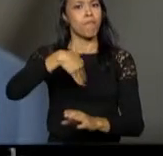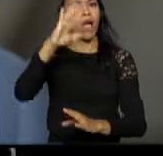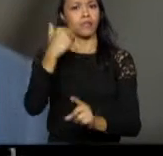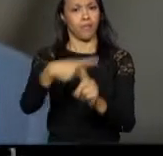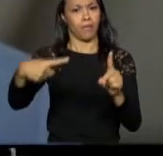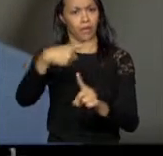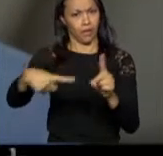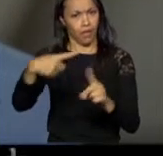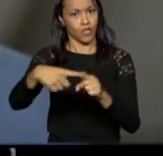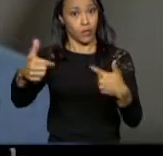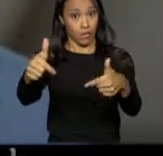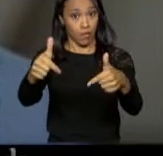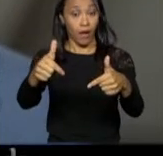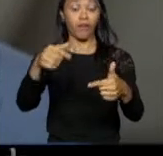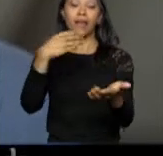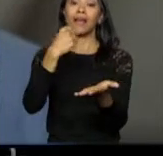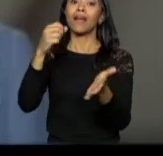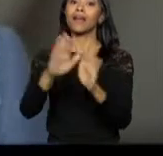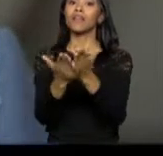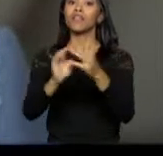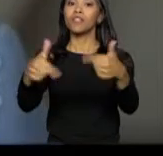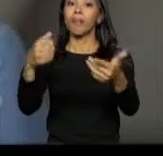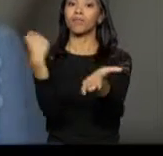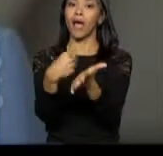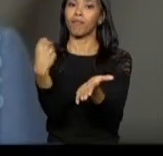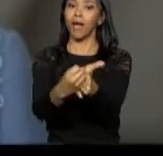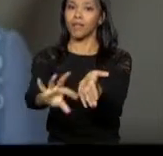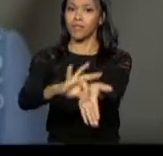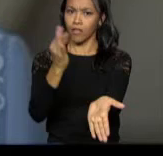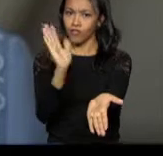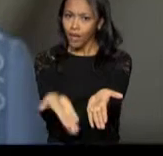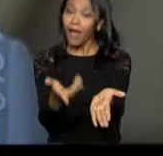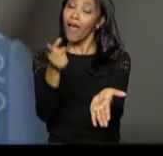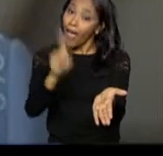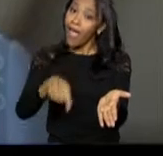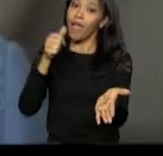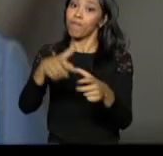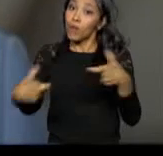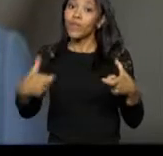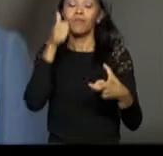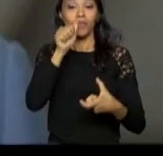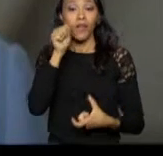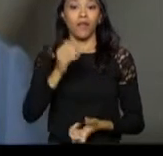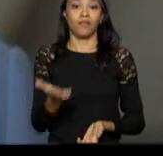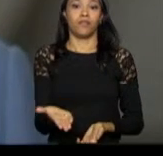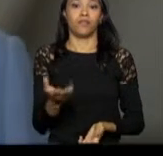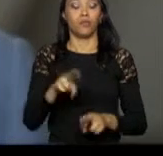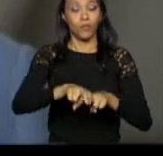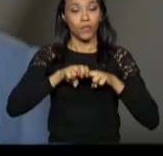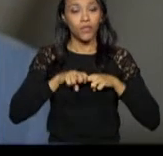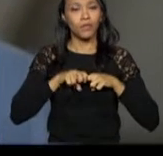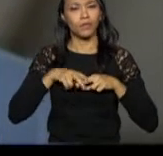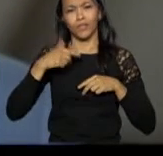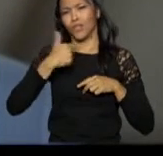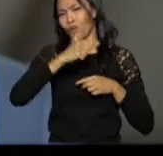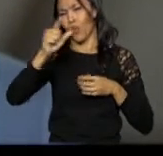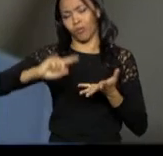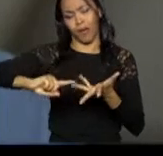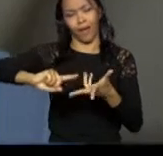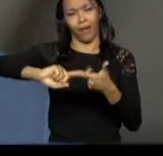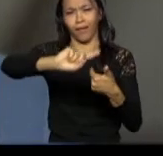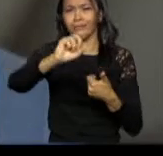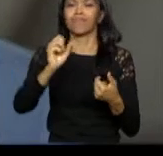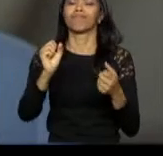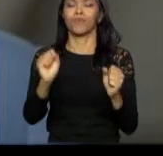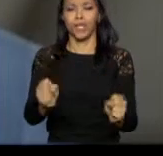desses empregos com carteira assinada foram conquistados pelas mulheres. Por este e outros motivos,